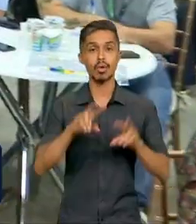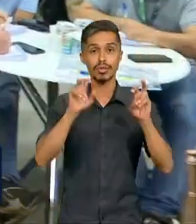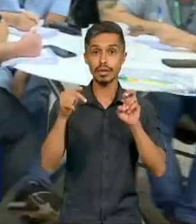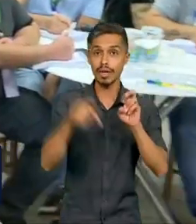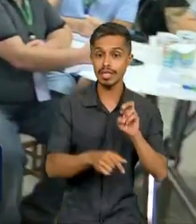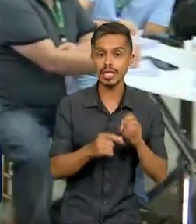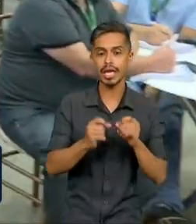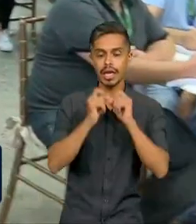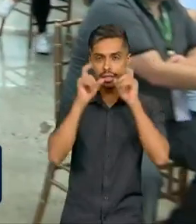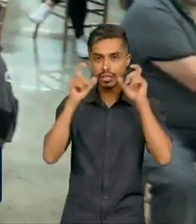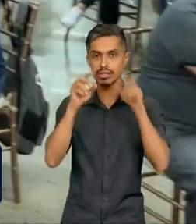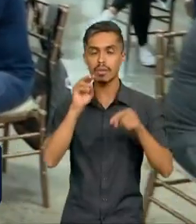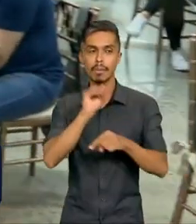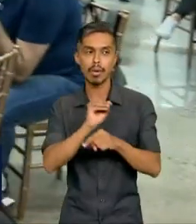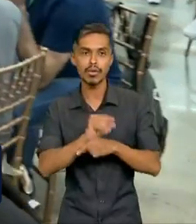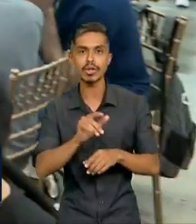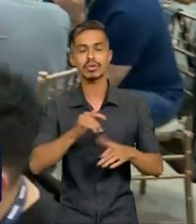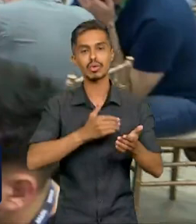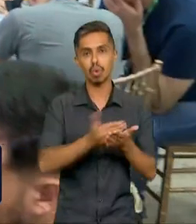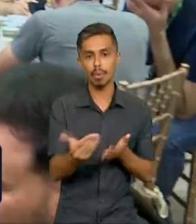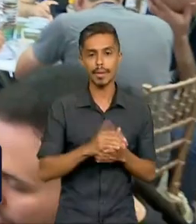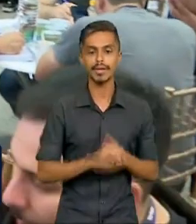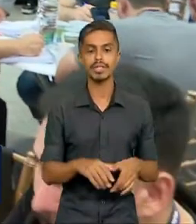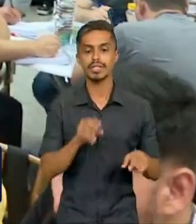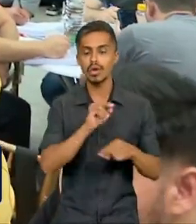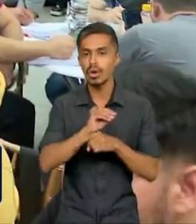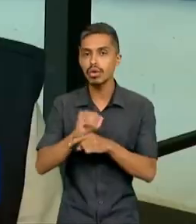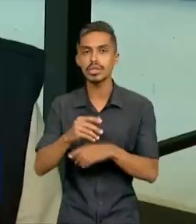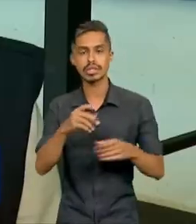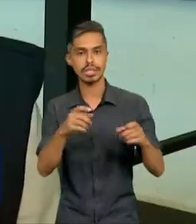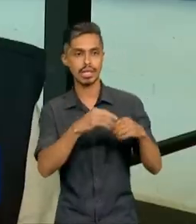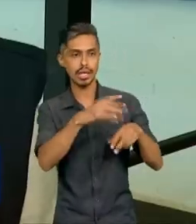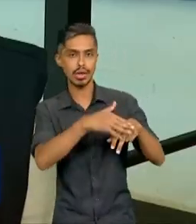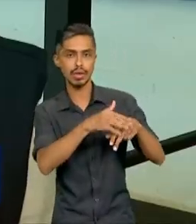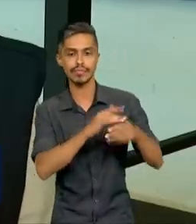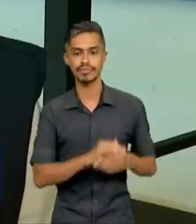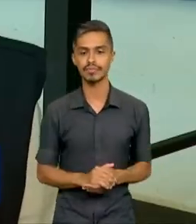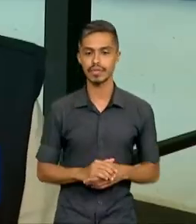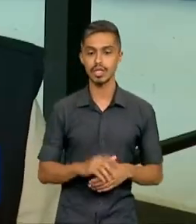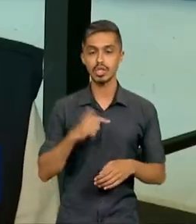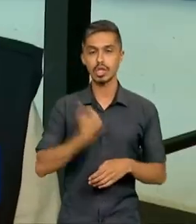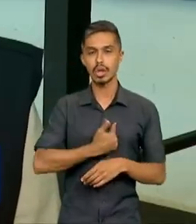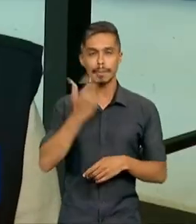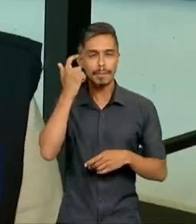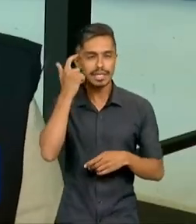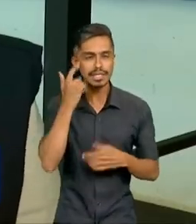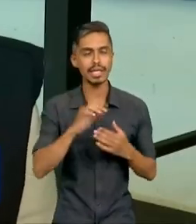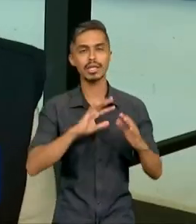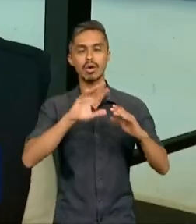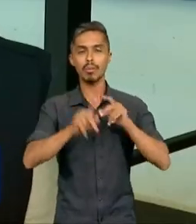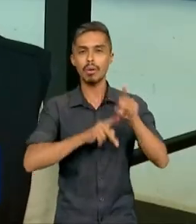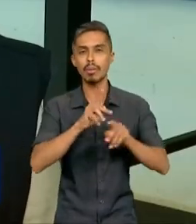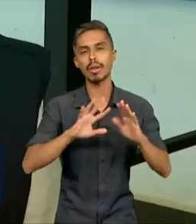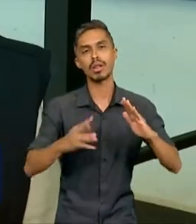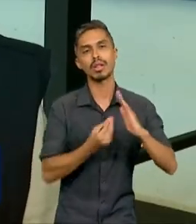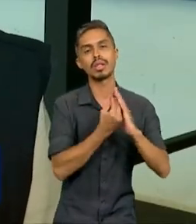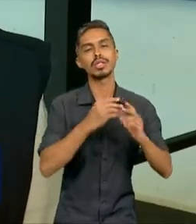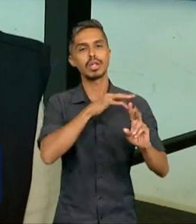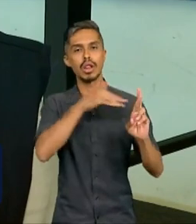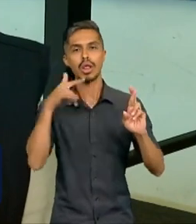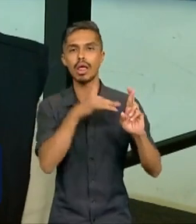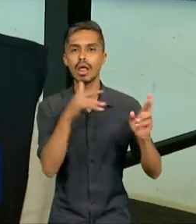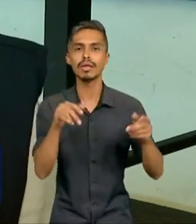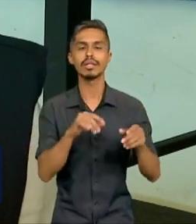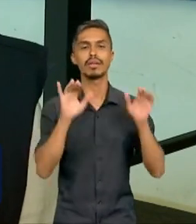foi a atenção primária, a saúde e acolhimento dos pacientes. A gente vai pensar na população quilombola, na população ribeirinha,